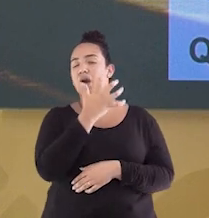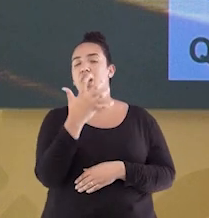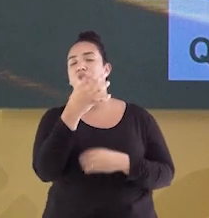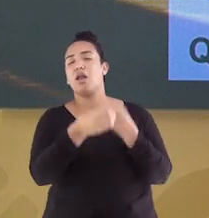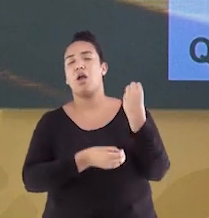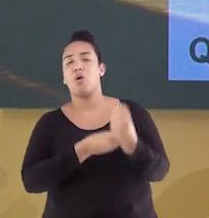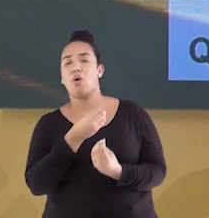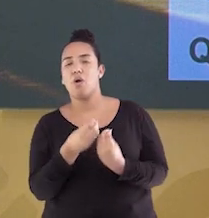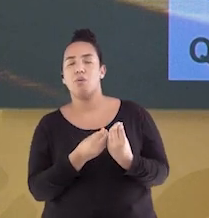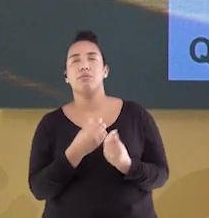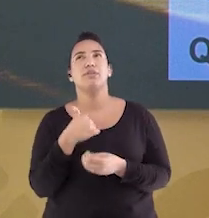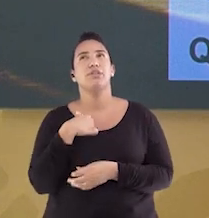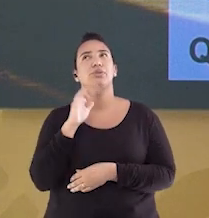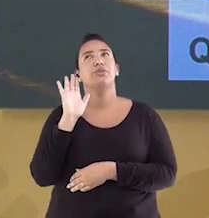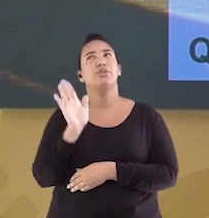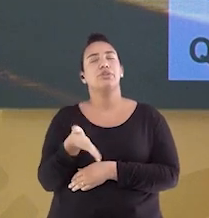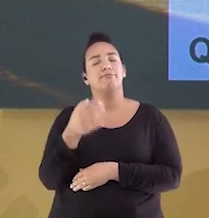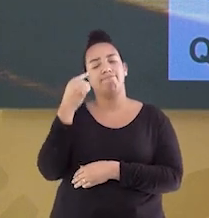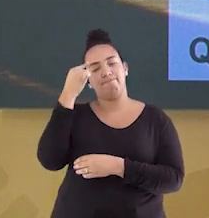cabeça